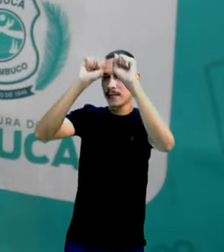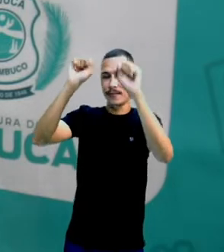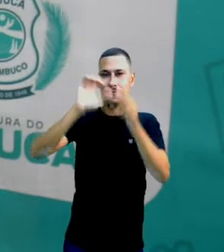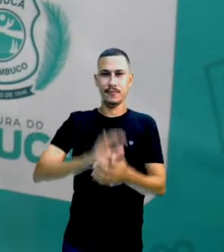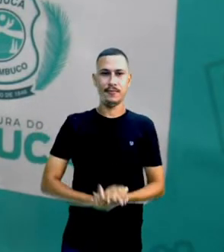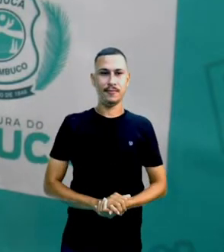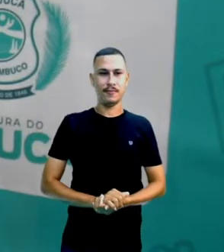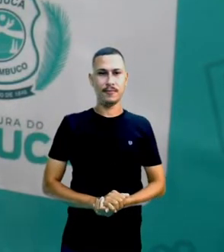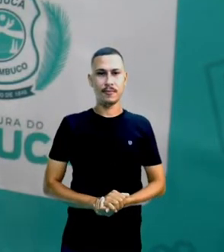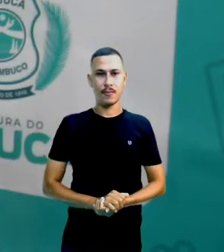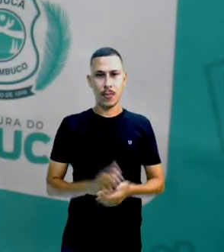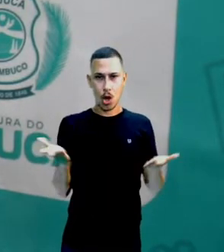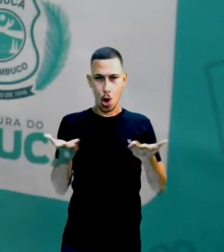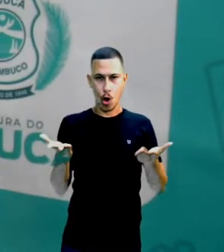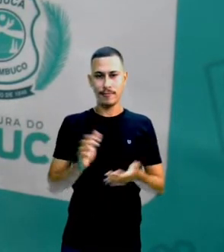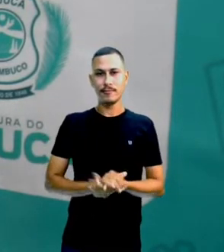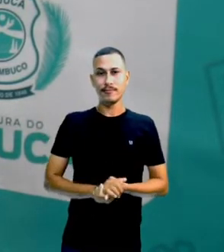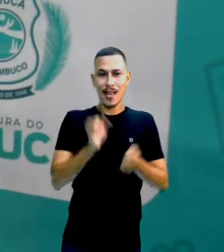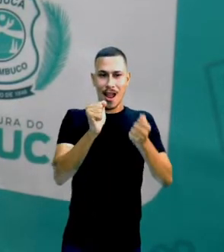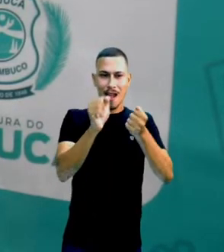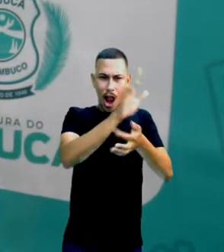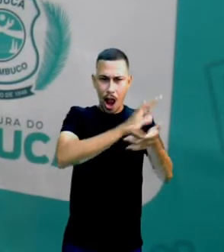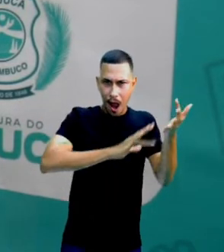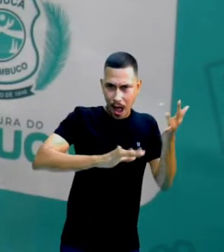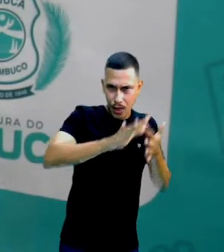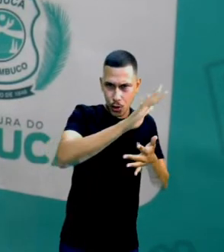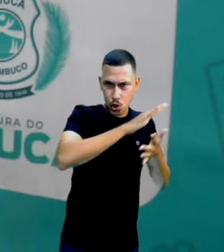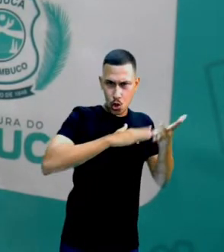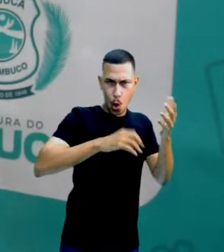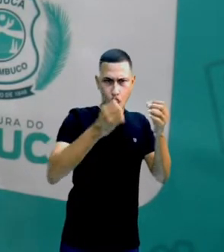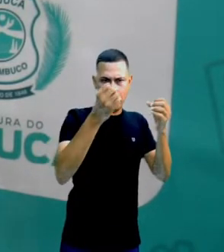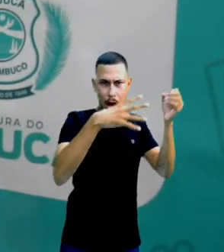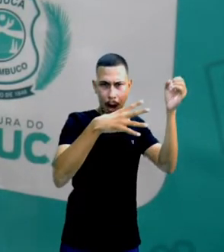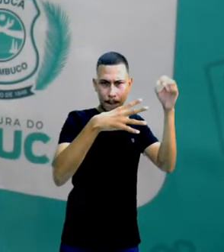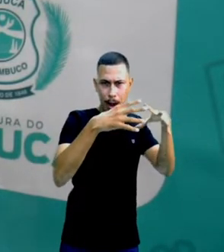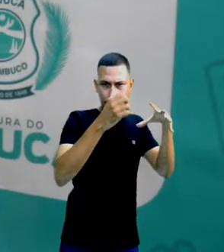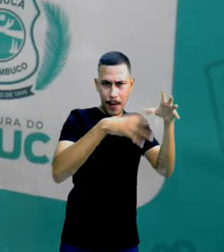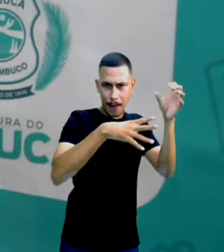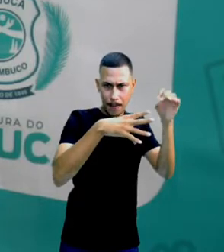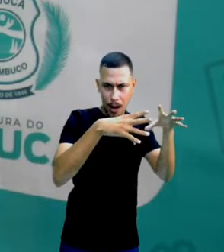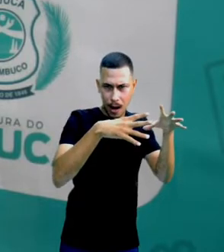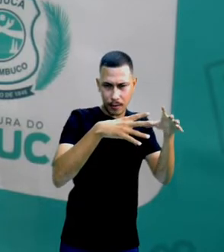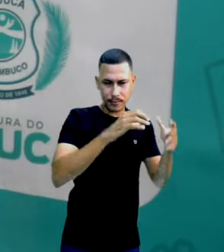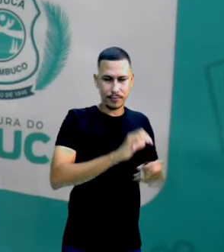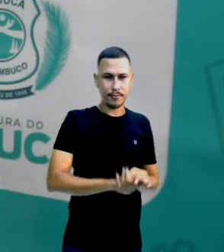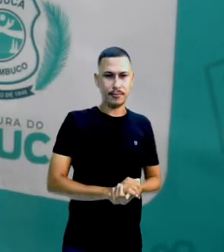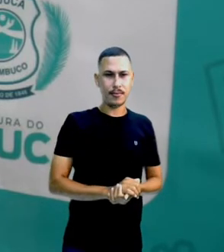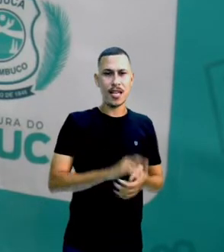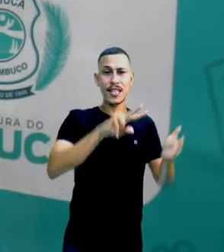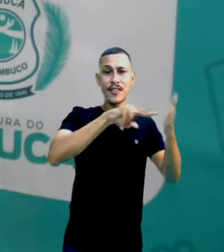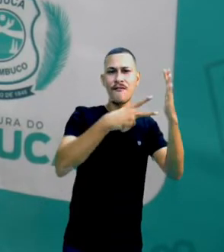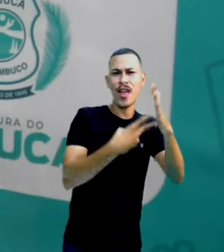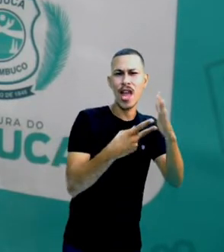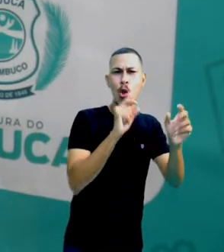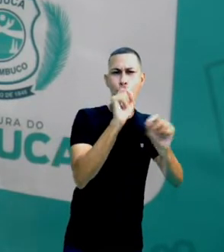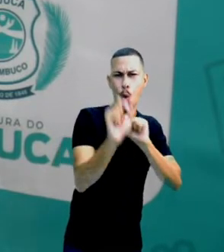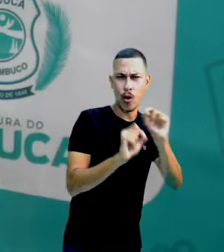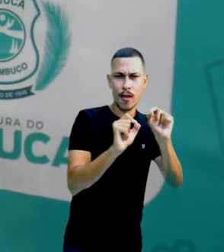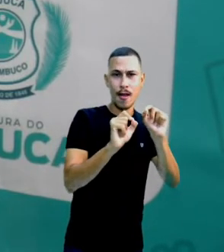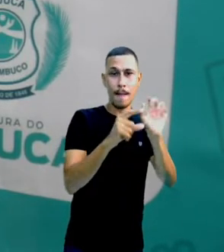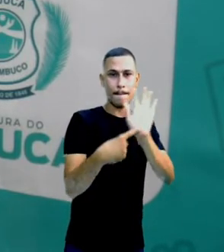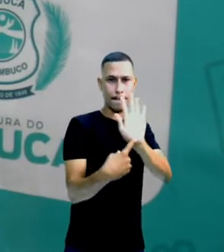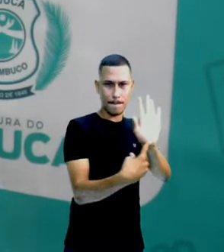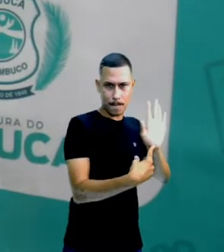Agora vamos lá, astros luminosos. Os astros luminosos são aqueles que apresentam